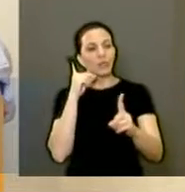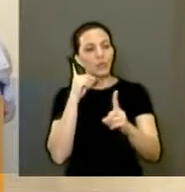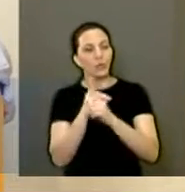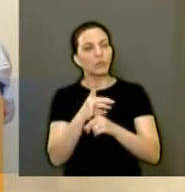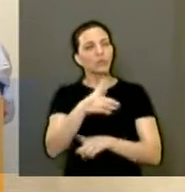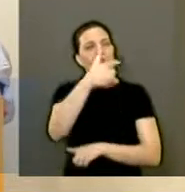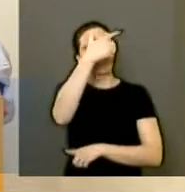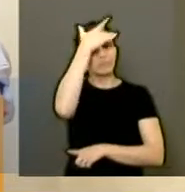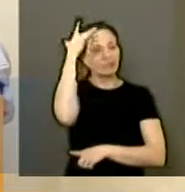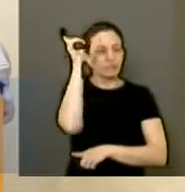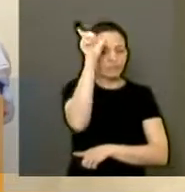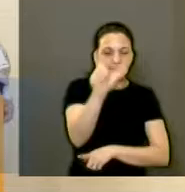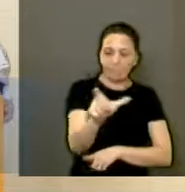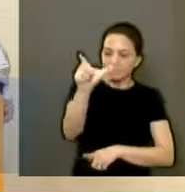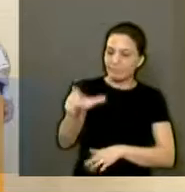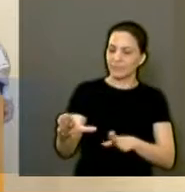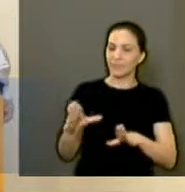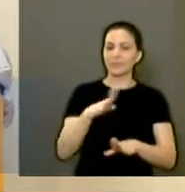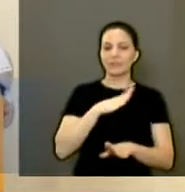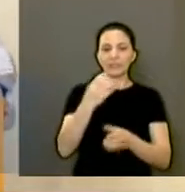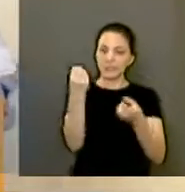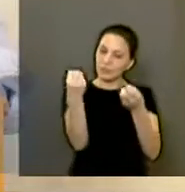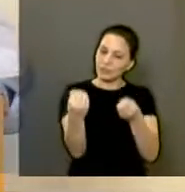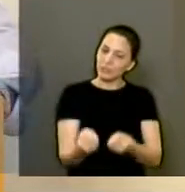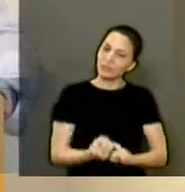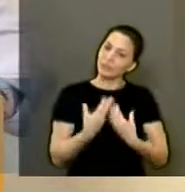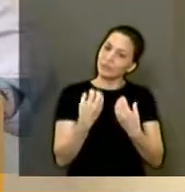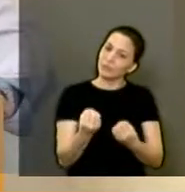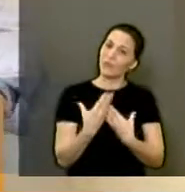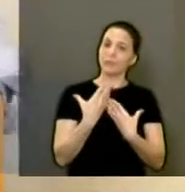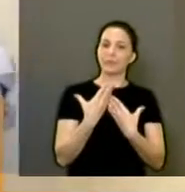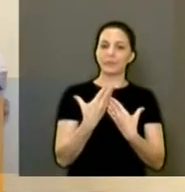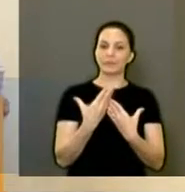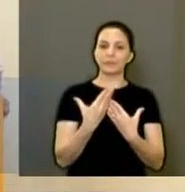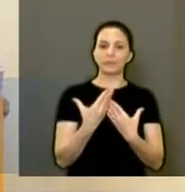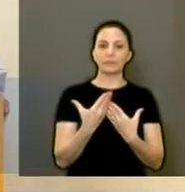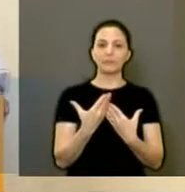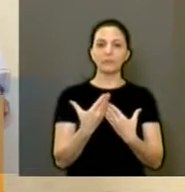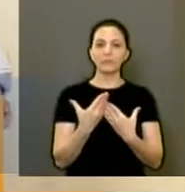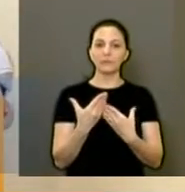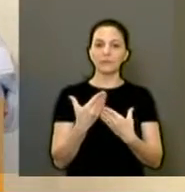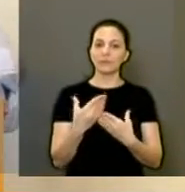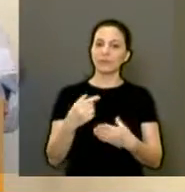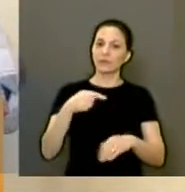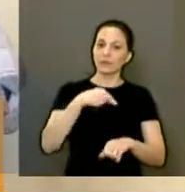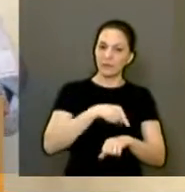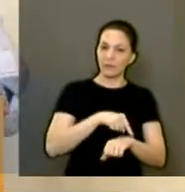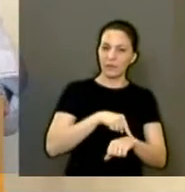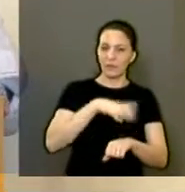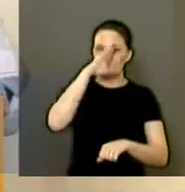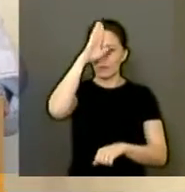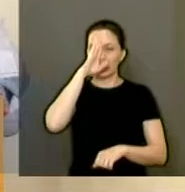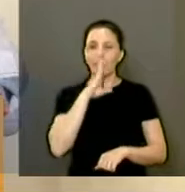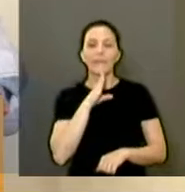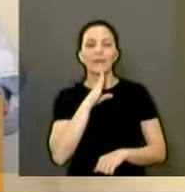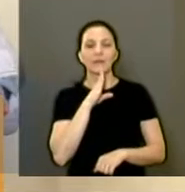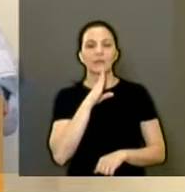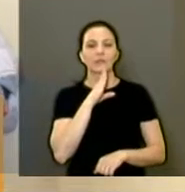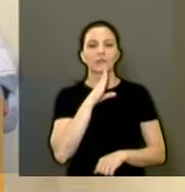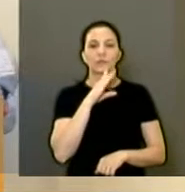na cidade desde que eu entrei aqui no horário gratuito no horário eleitoral